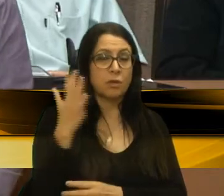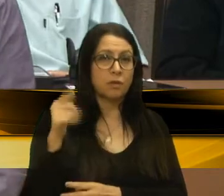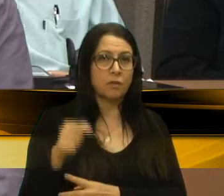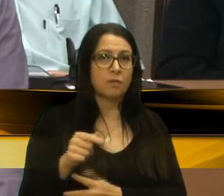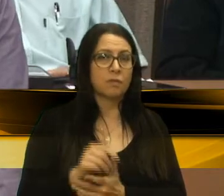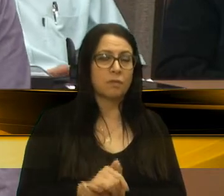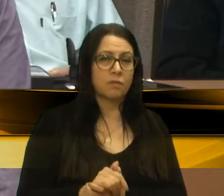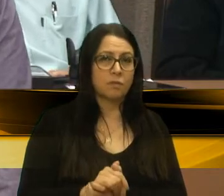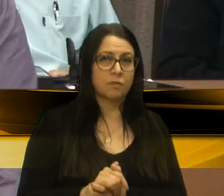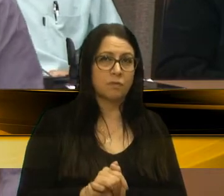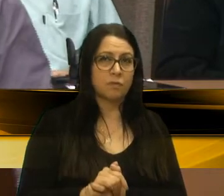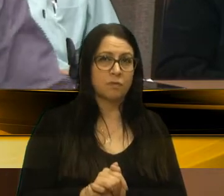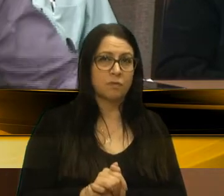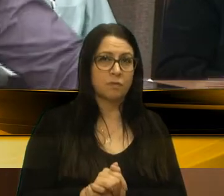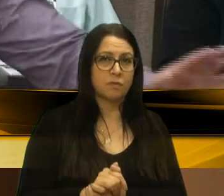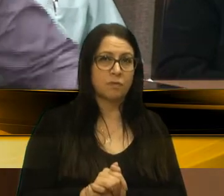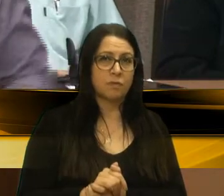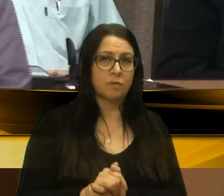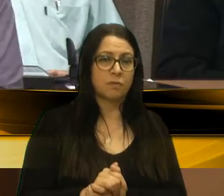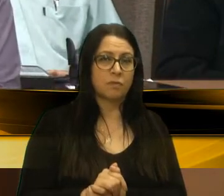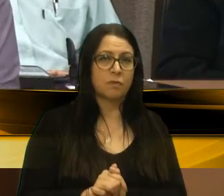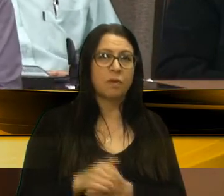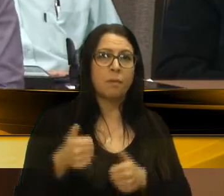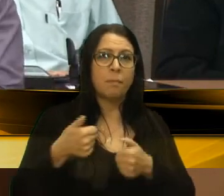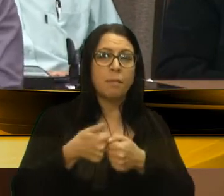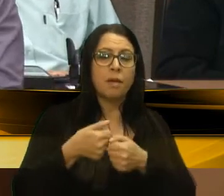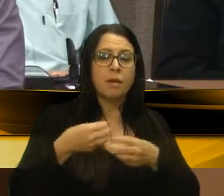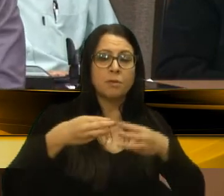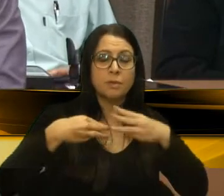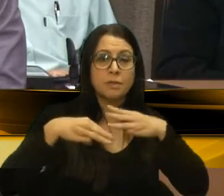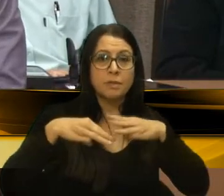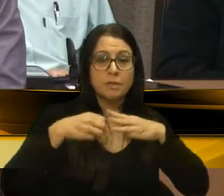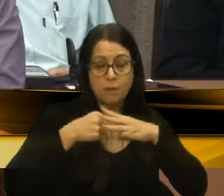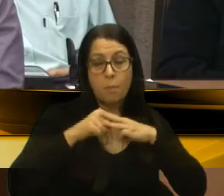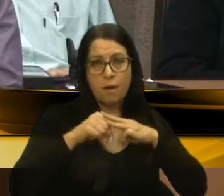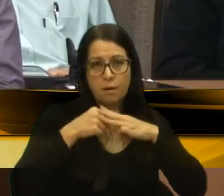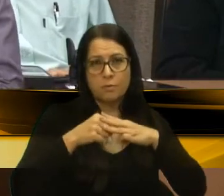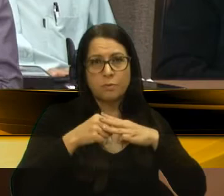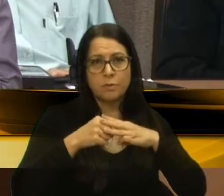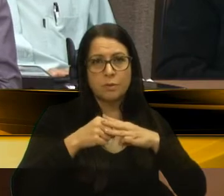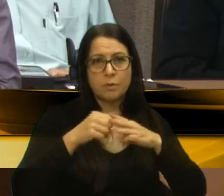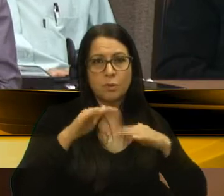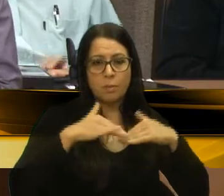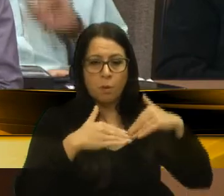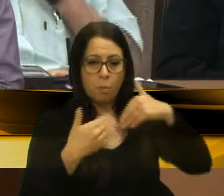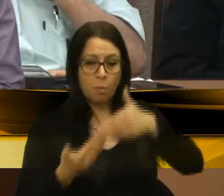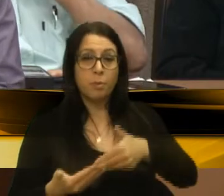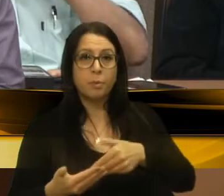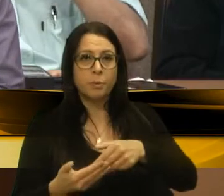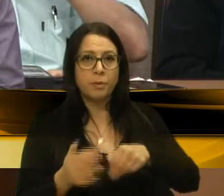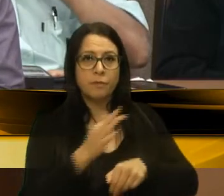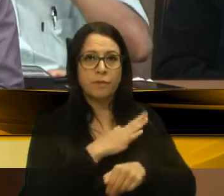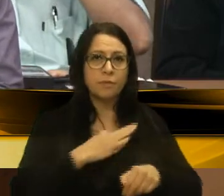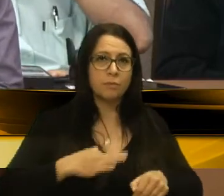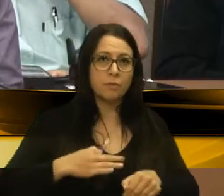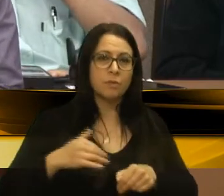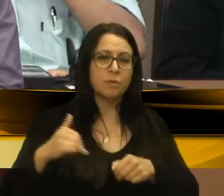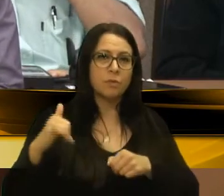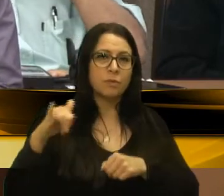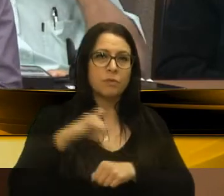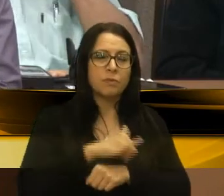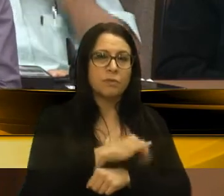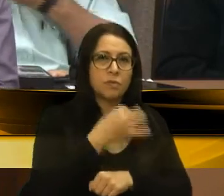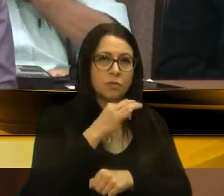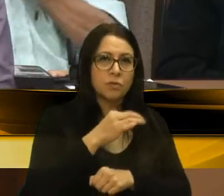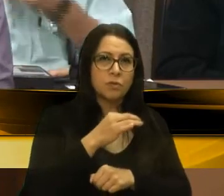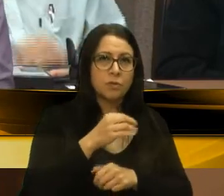na indo para São Marcos. Tombou um caminhão aqui em jeito de Farroupilha, então, e os aviões aí de Caxias estavam